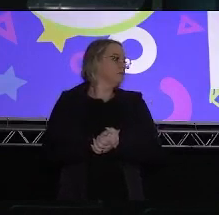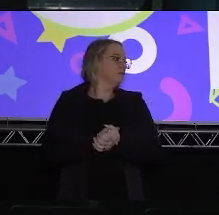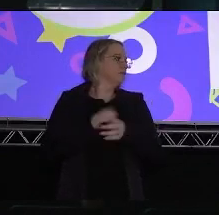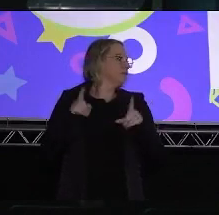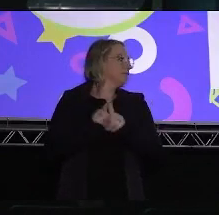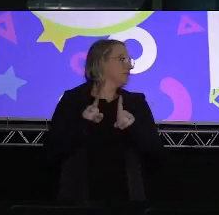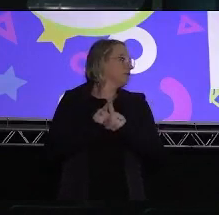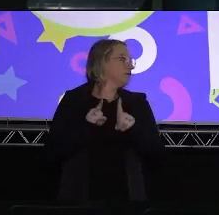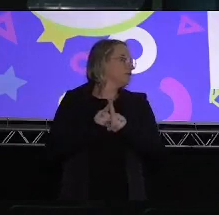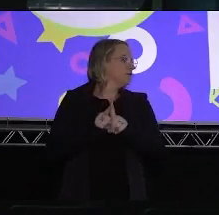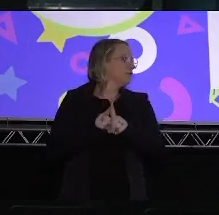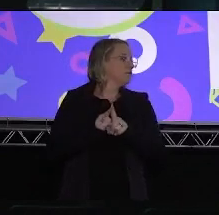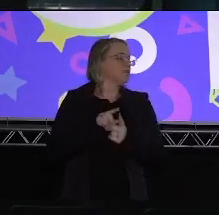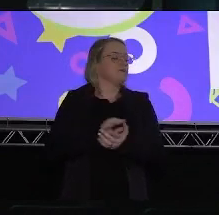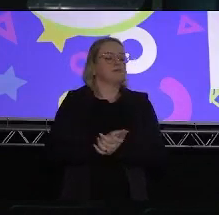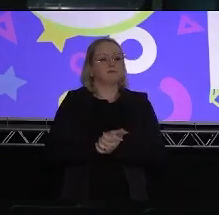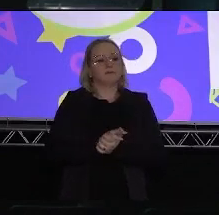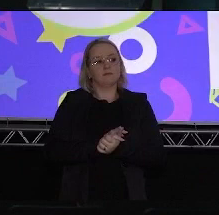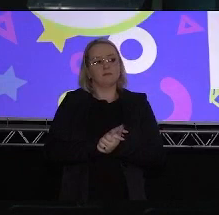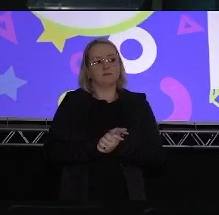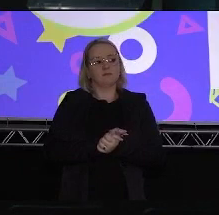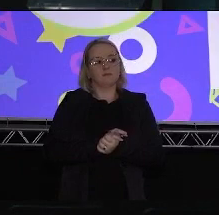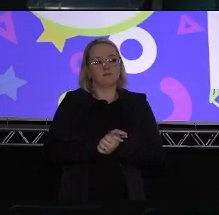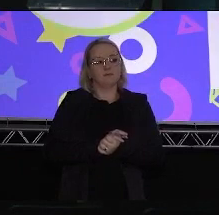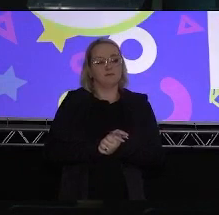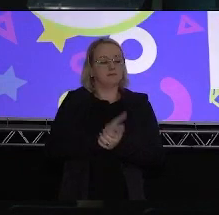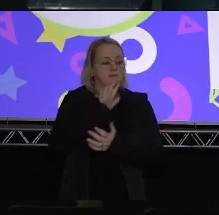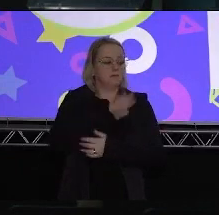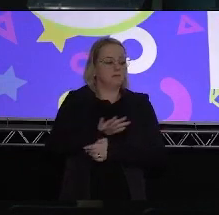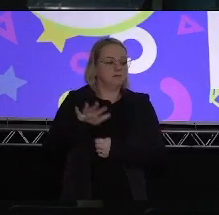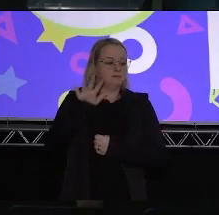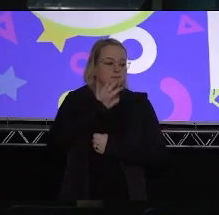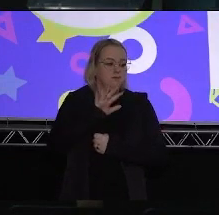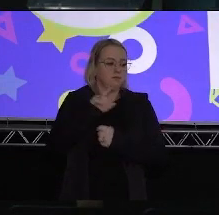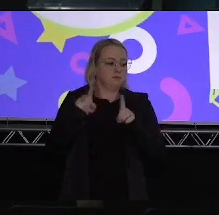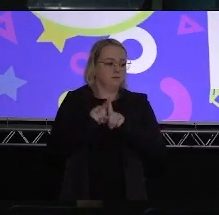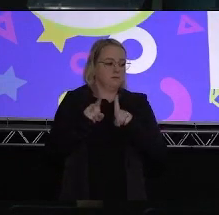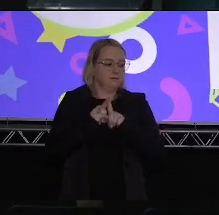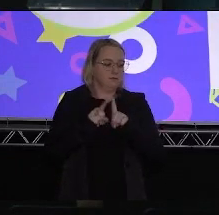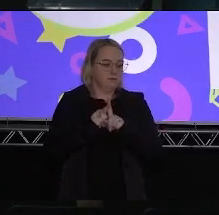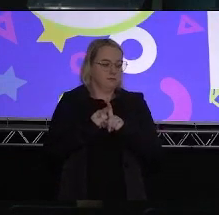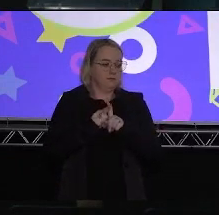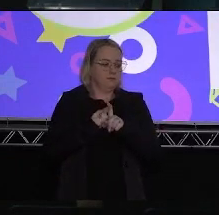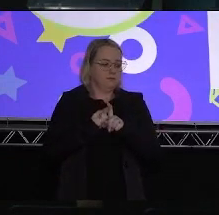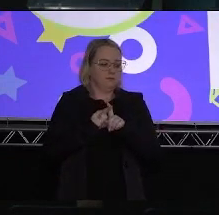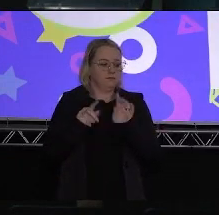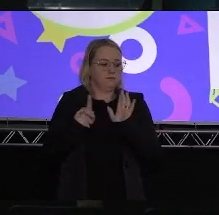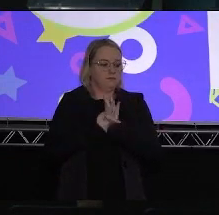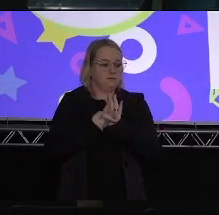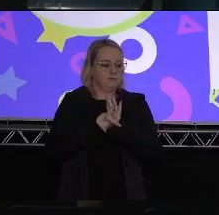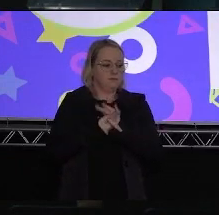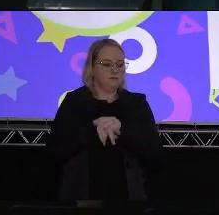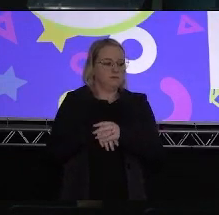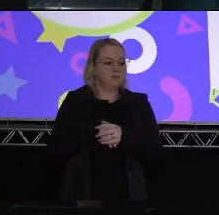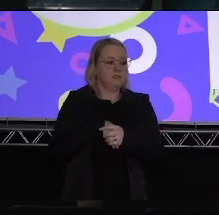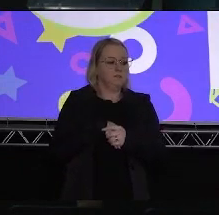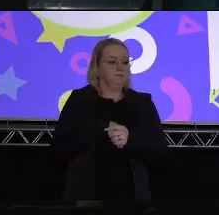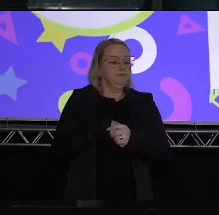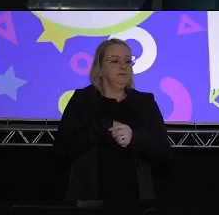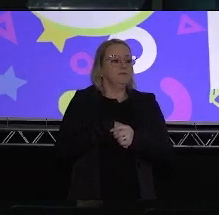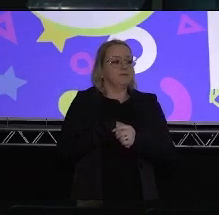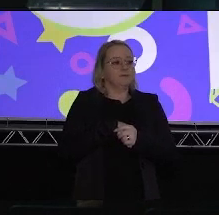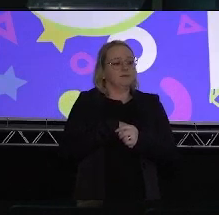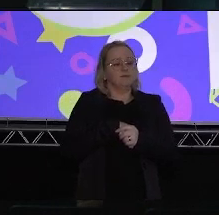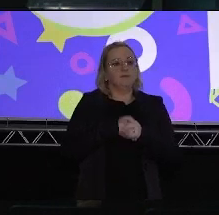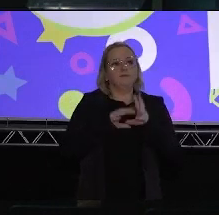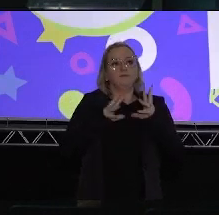questão de UX e UI. O logo e também a própria tela do DB Mentora ela